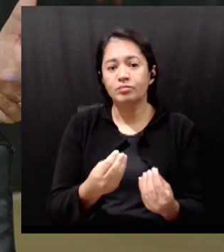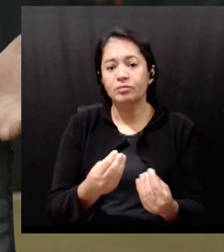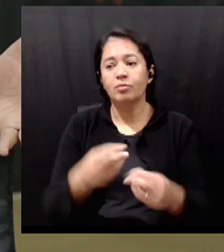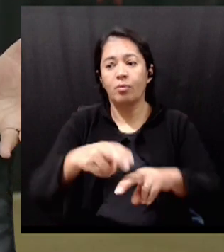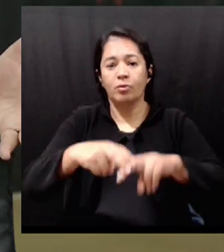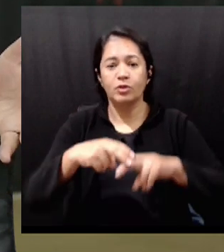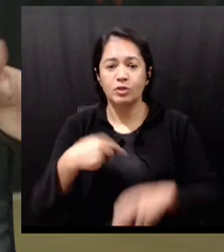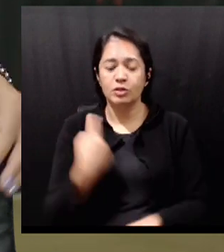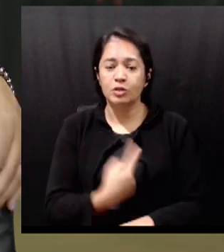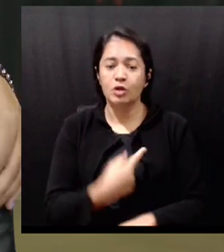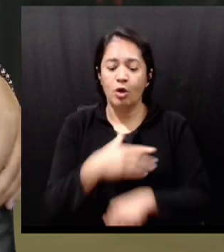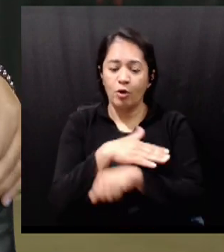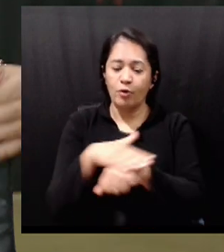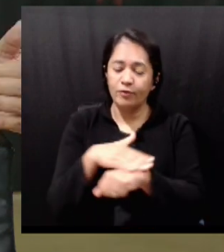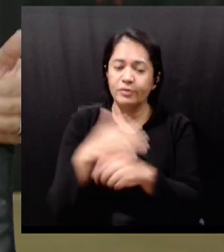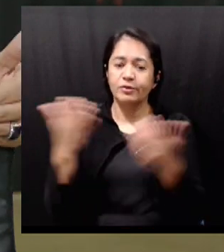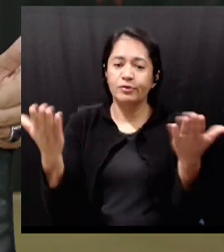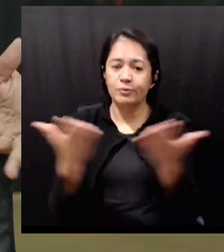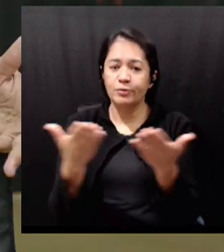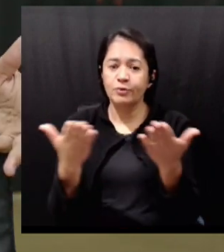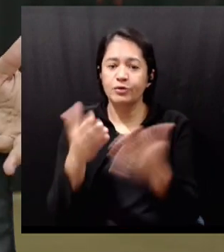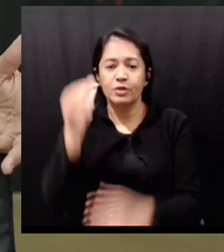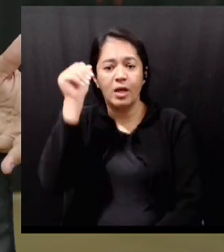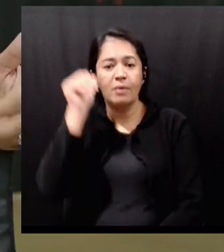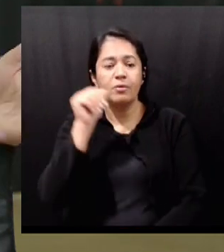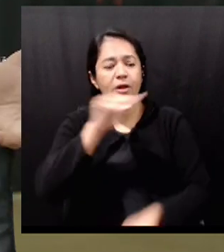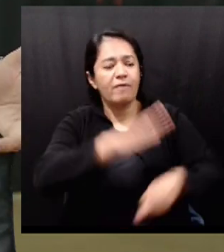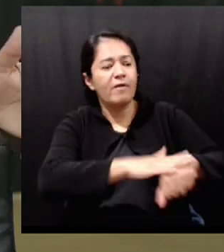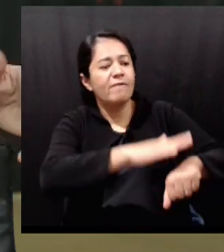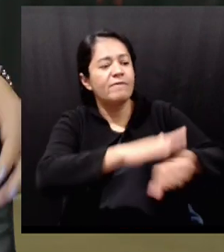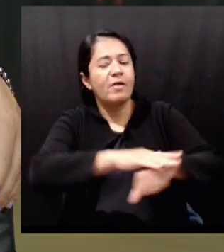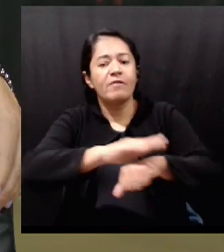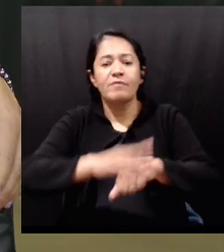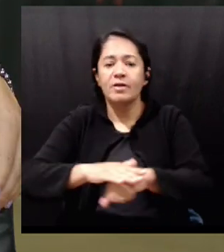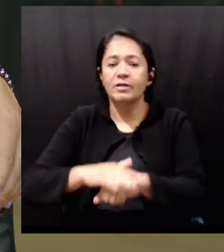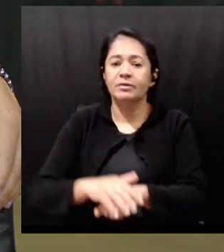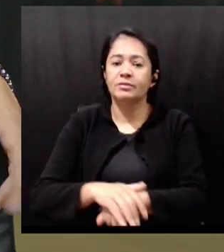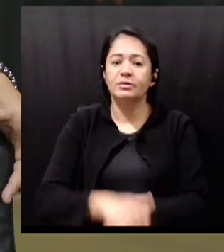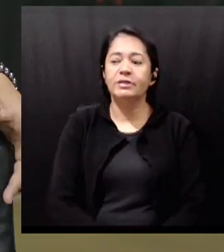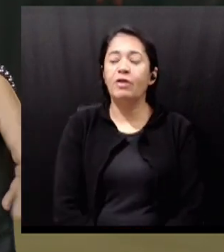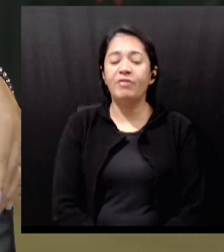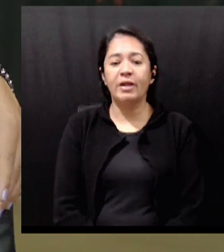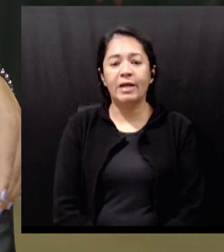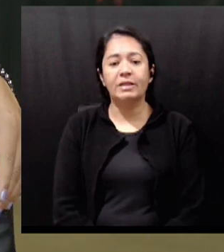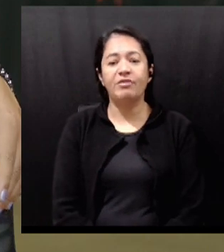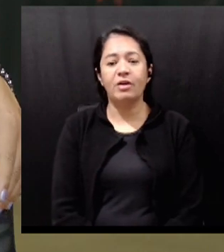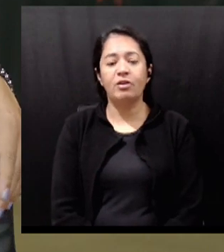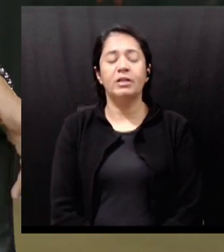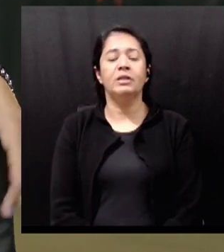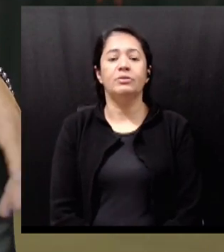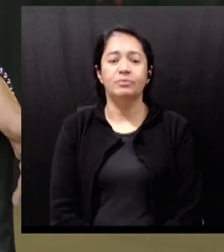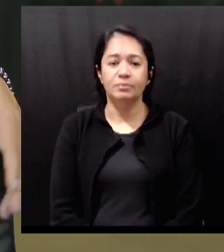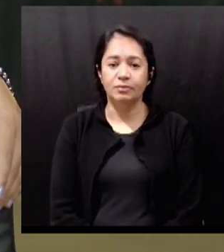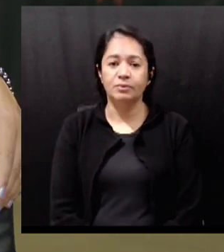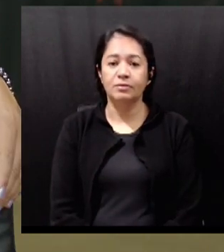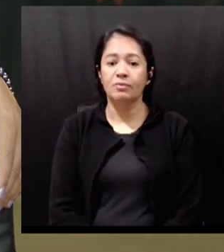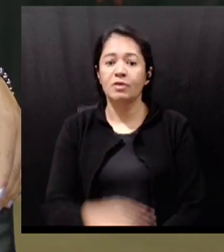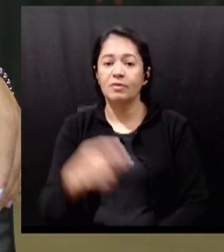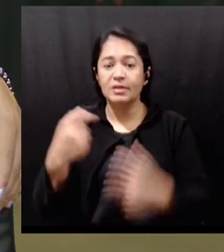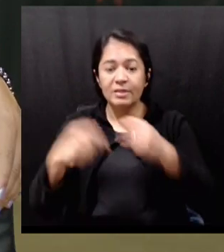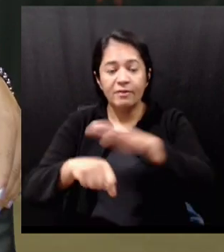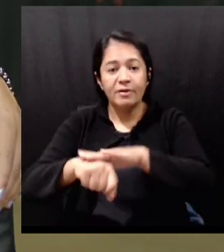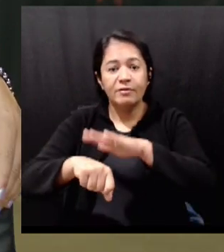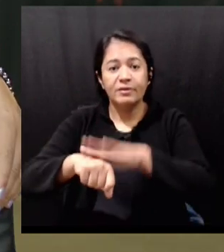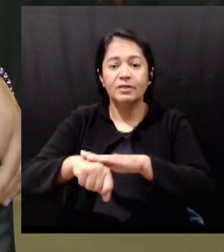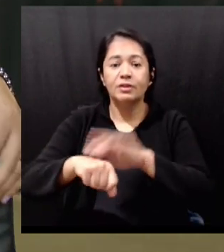conversando hoje sobre essa mulher multitarefas e ensinando, né, dando dicas aí de como você fazer para poder, né, tirar o